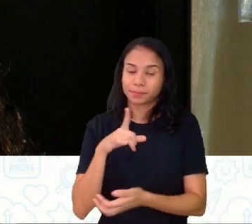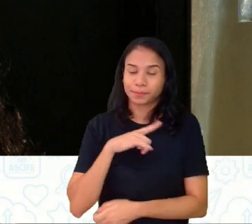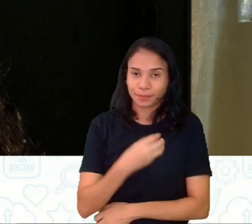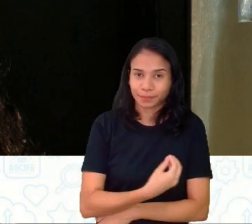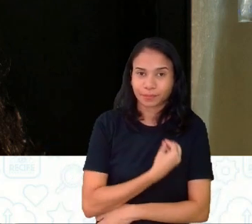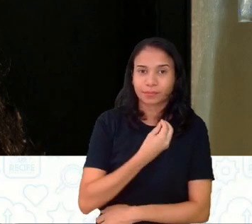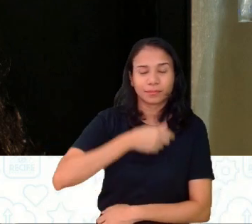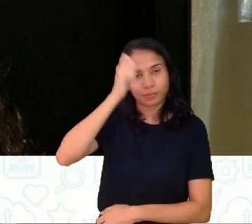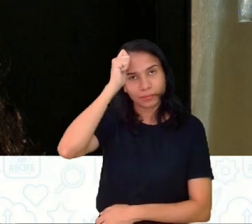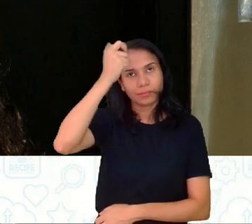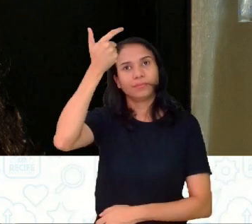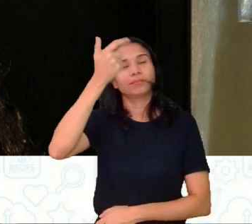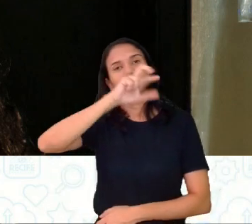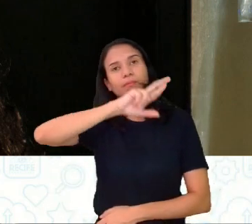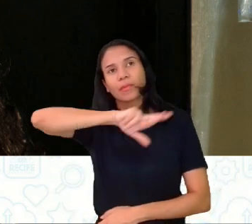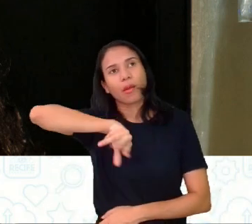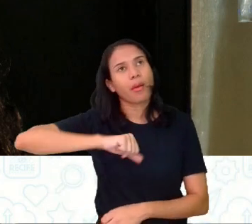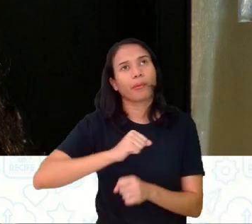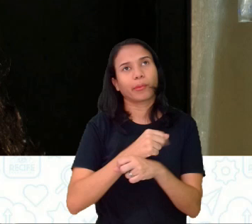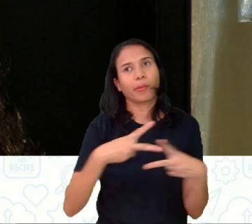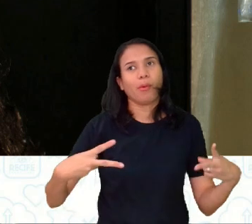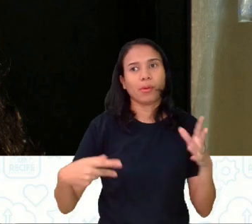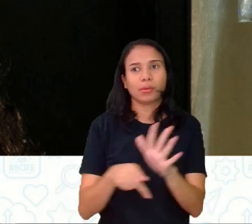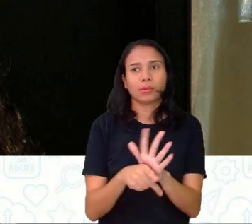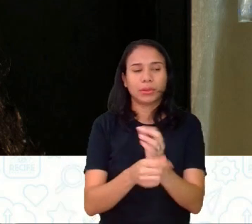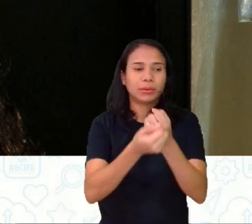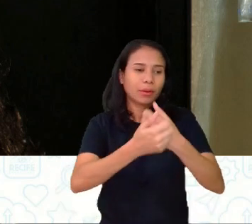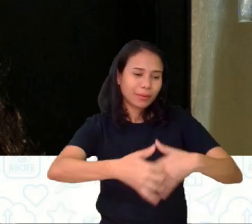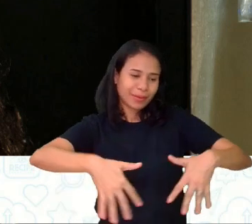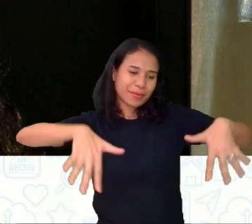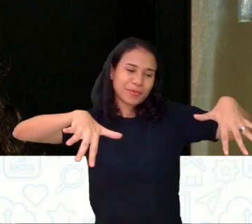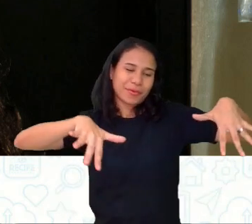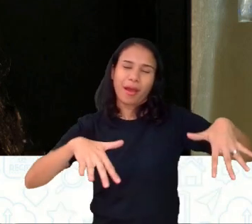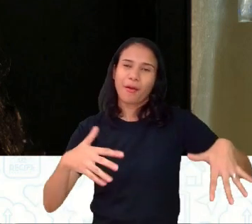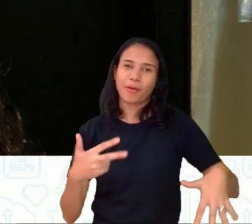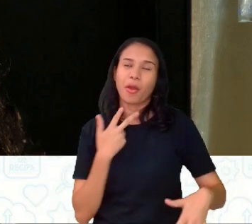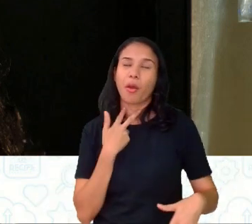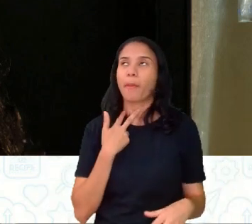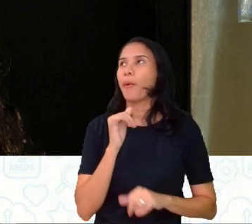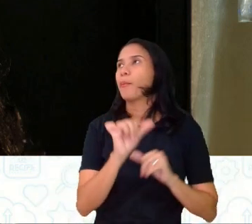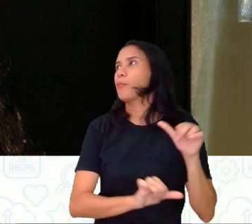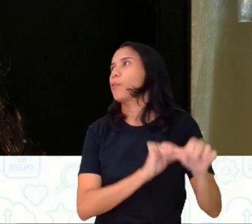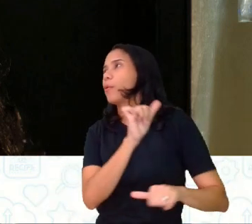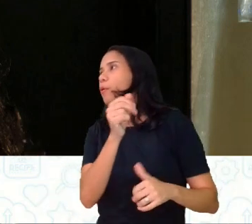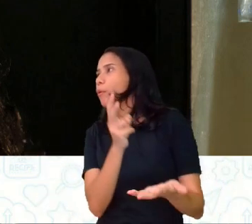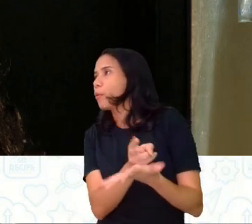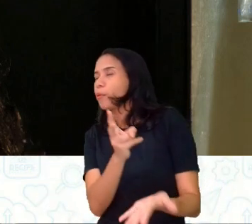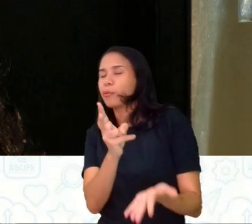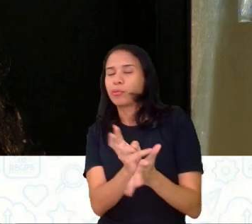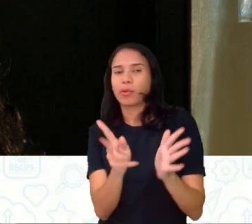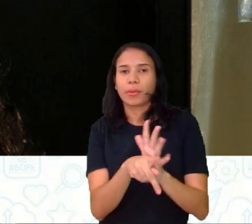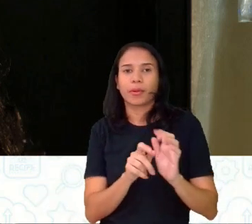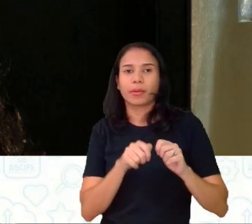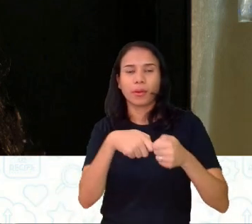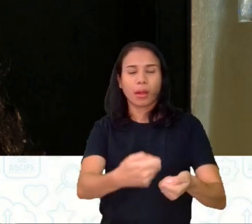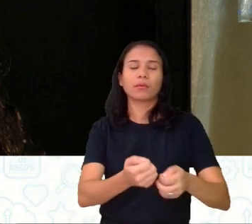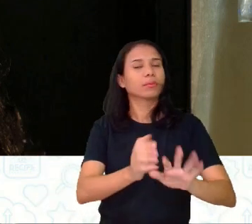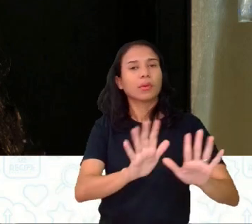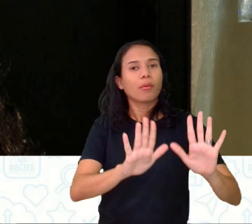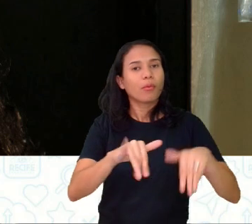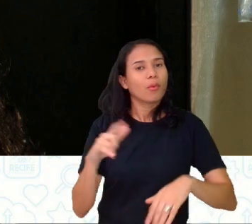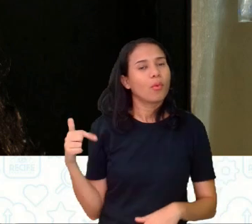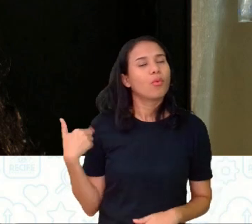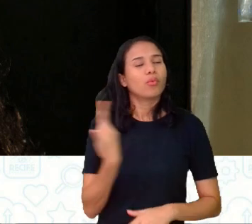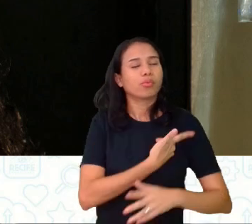aí claro que não é algo que vem ali, né, natural, que não pode ser modificado, né, que é algo que é dado. Não, a gente